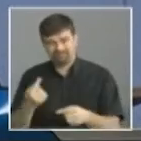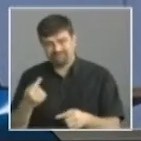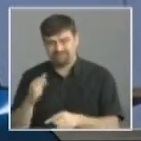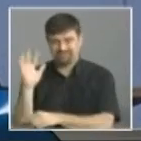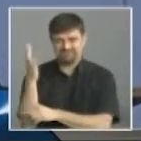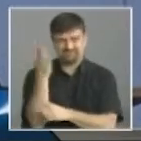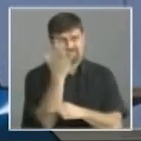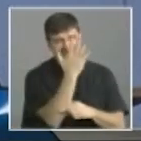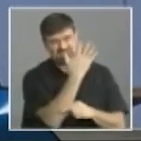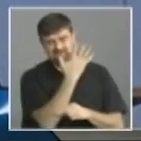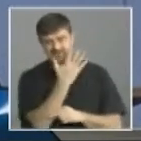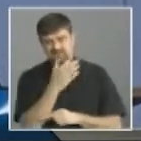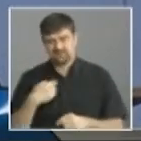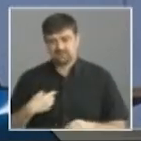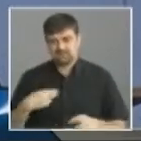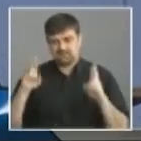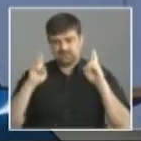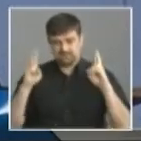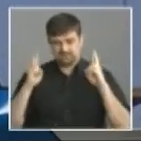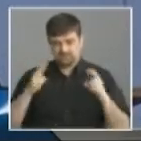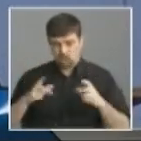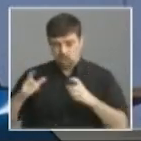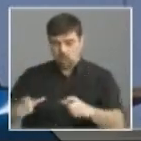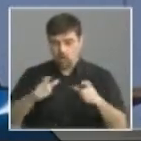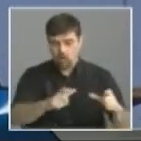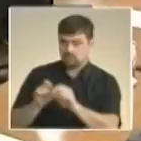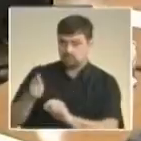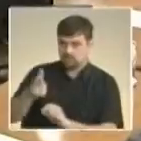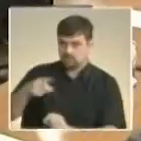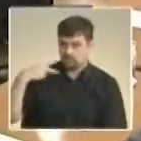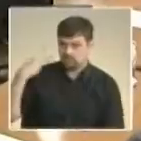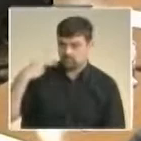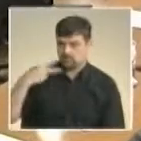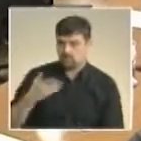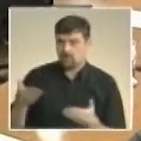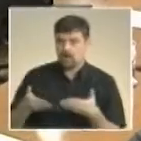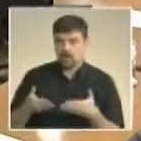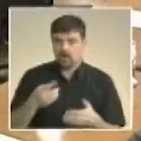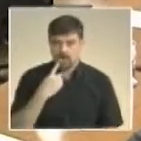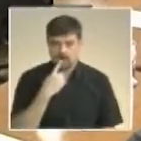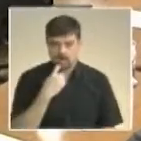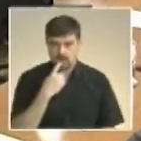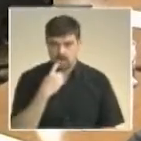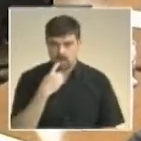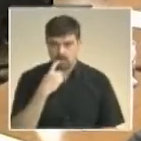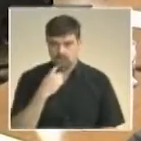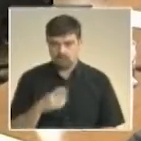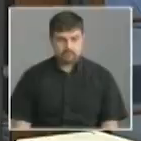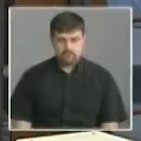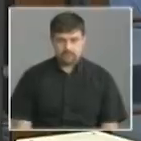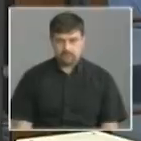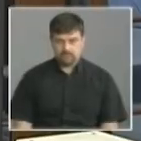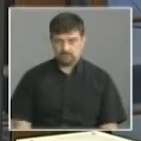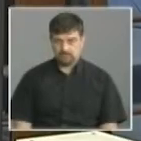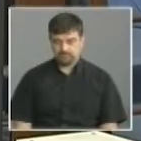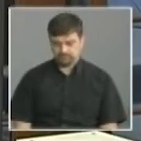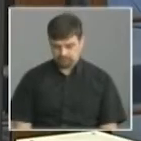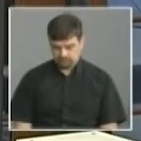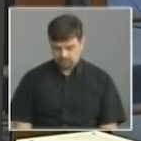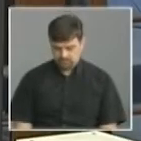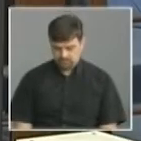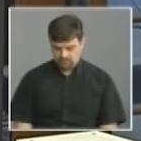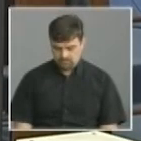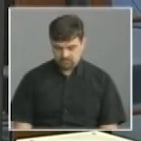eu espero que outros clubes dessa cidade sigam esse exemplo. Um projeto que proíbe a soltura de rojões em Campinas